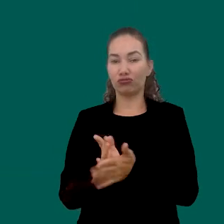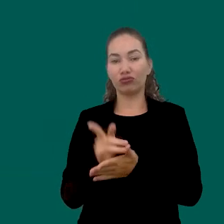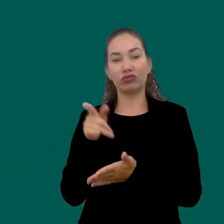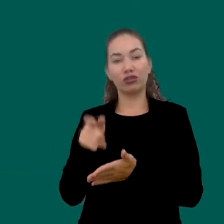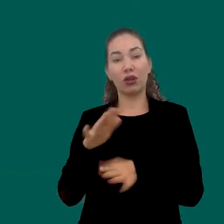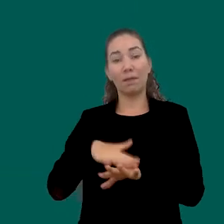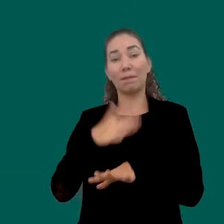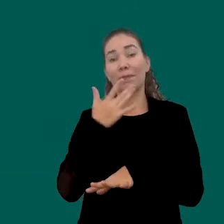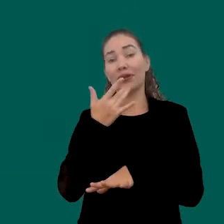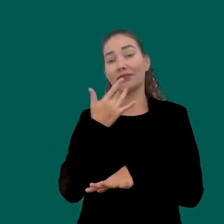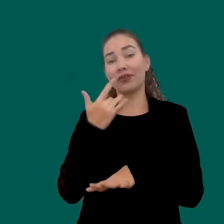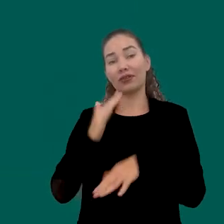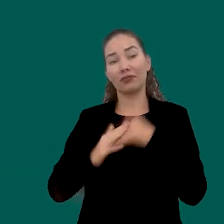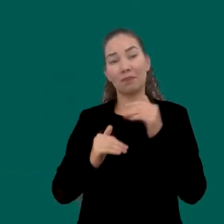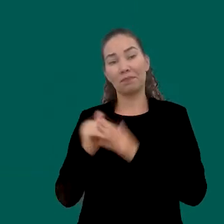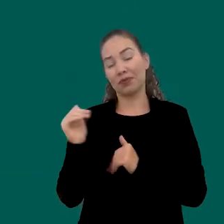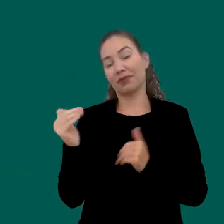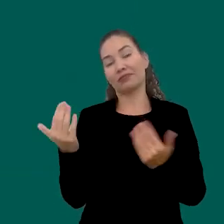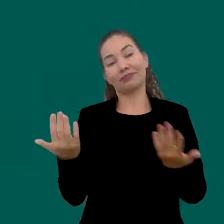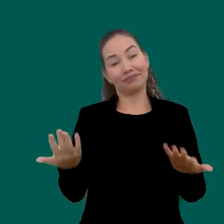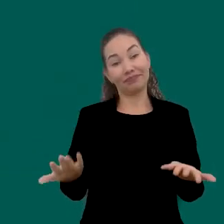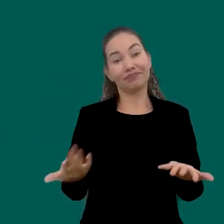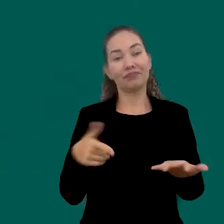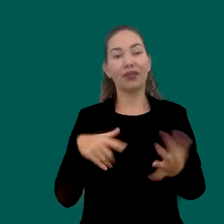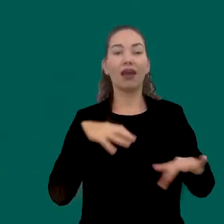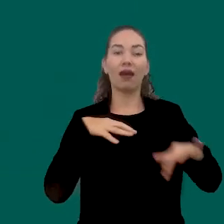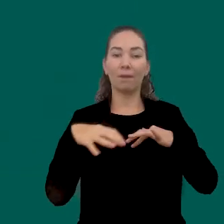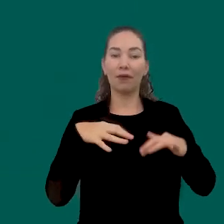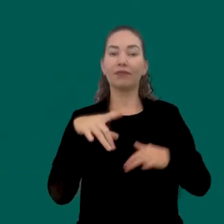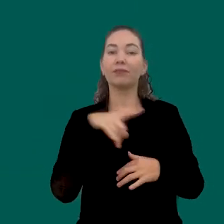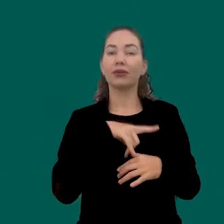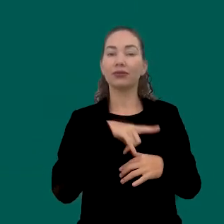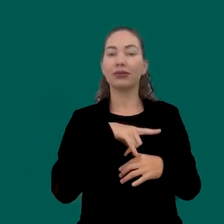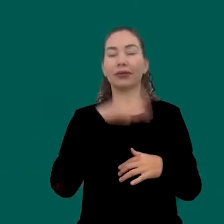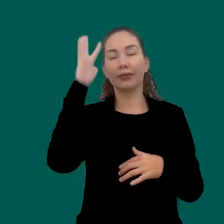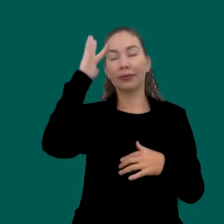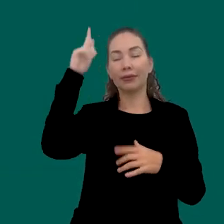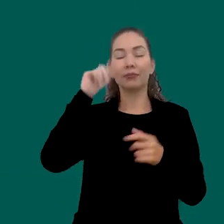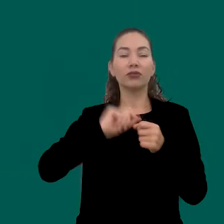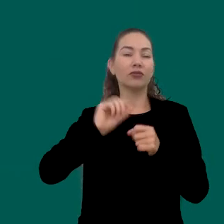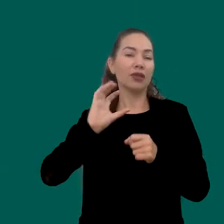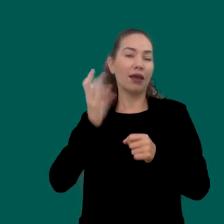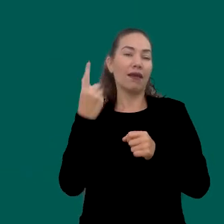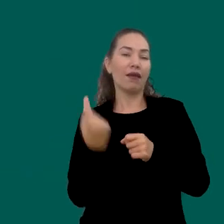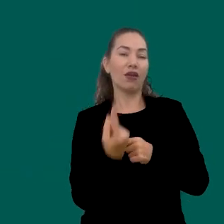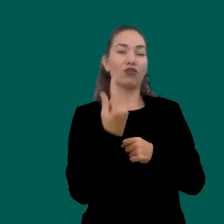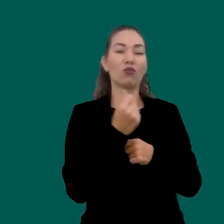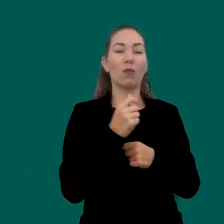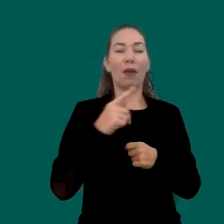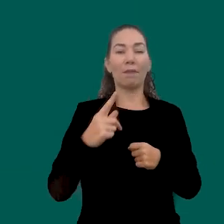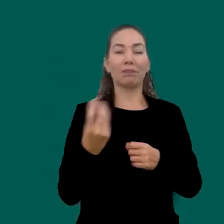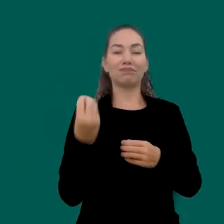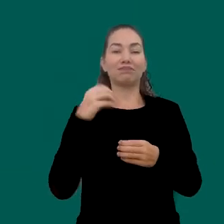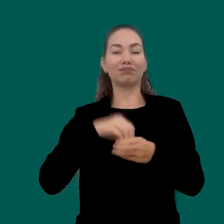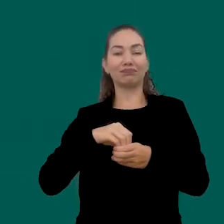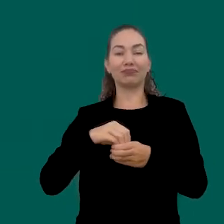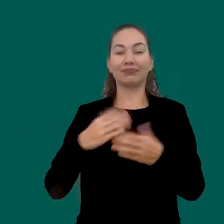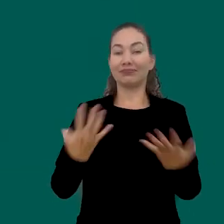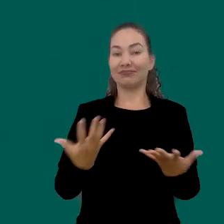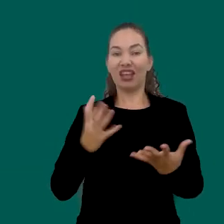que é o mais prático, eu não vou instalar outro. Então, esse movimento eles têm. Então, imagina eles colocando toda a solução dentro de um único aplicativo, dentro de um único